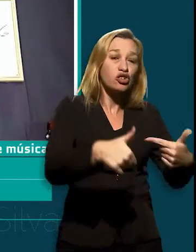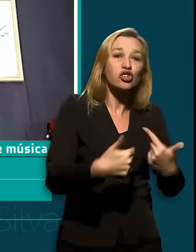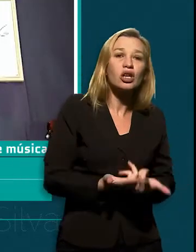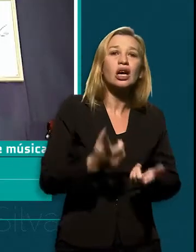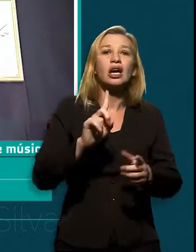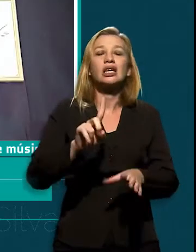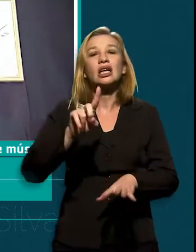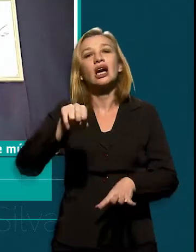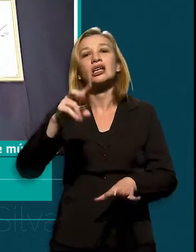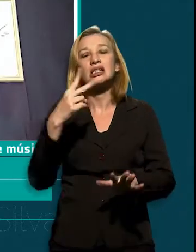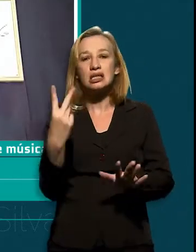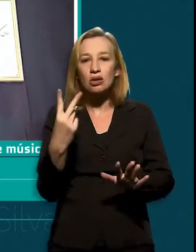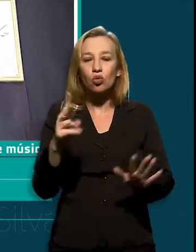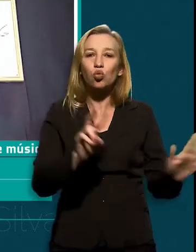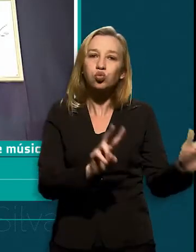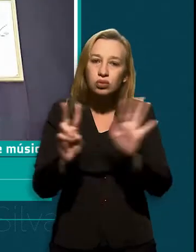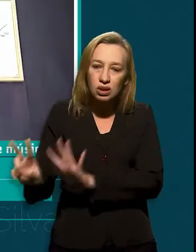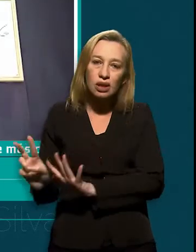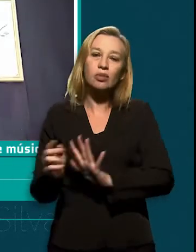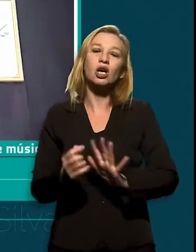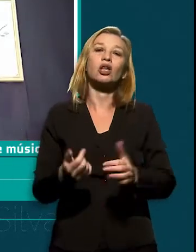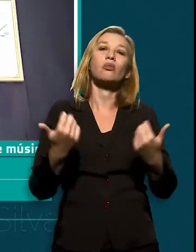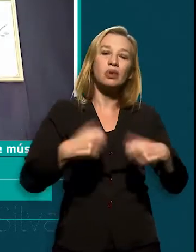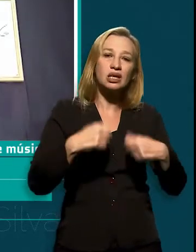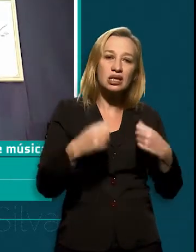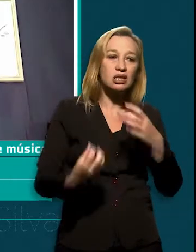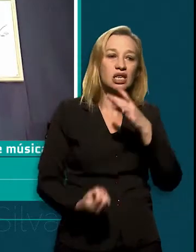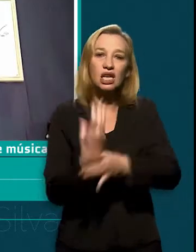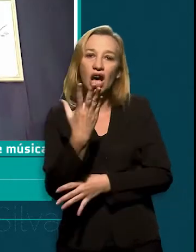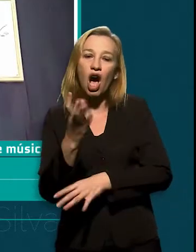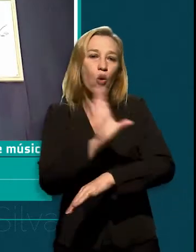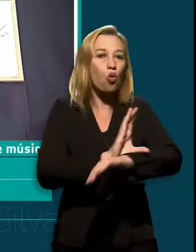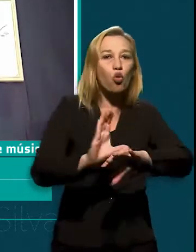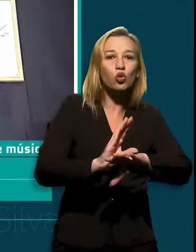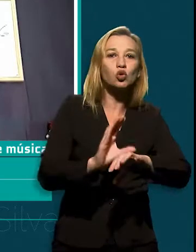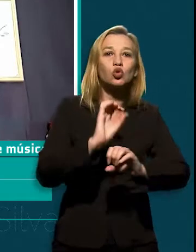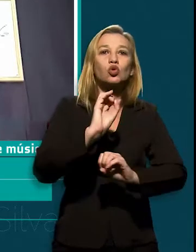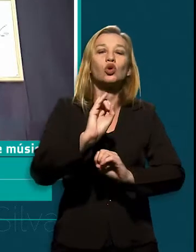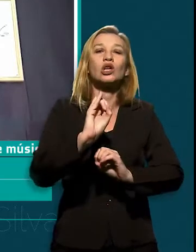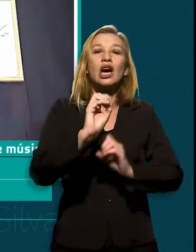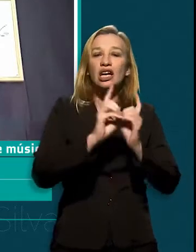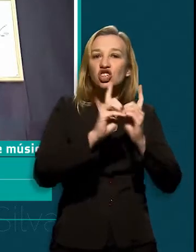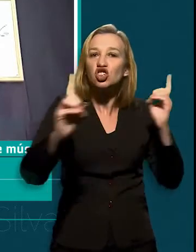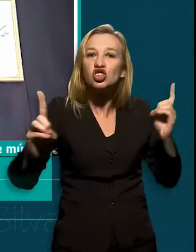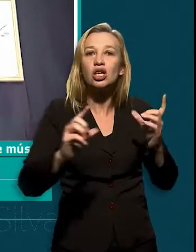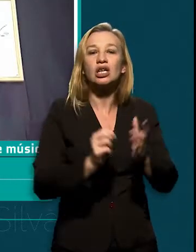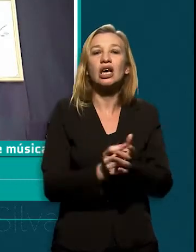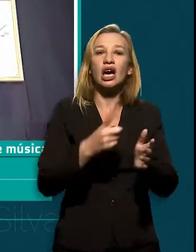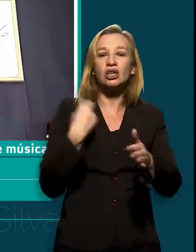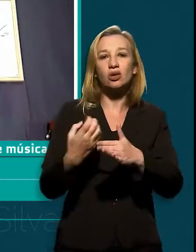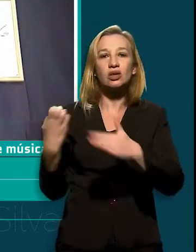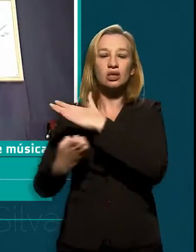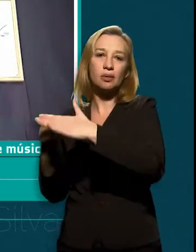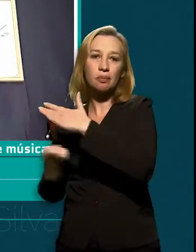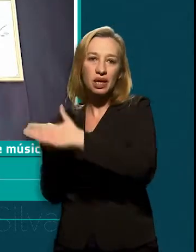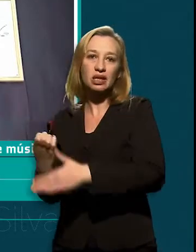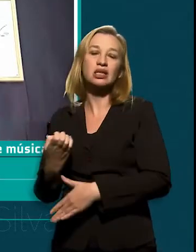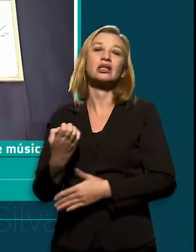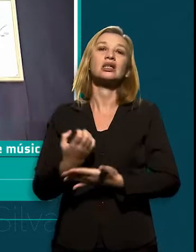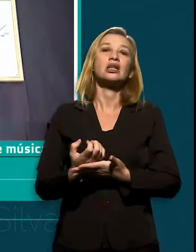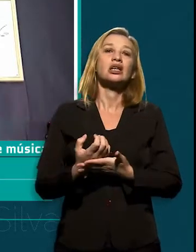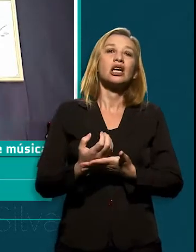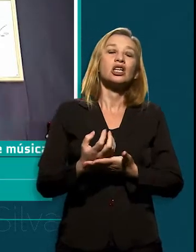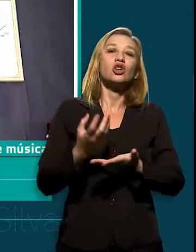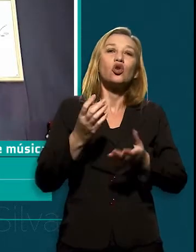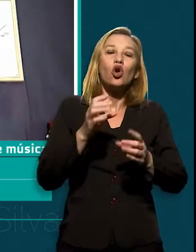eu me movimentar. Foi aí, na segunda semana, que eu falei, não, eu tenho que criar um curso online, a nossa empresa é de